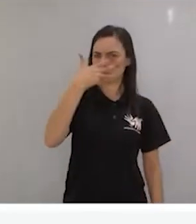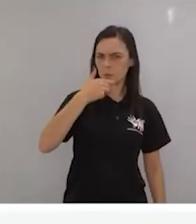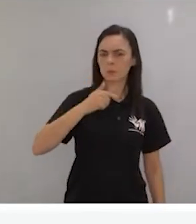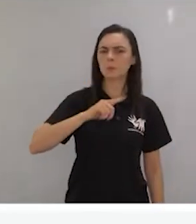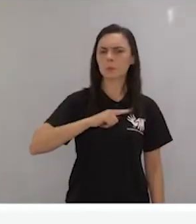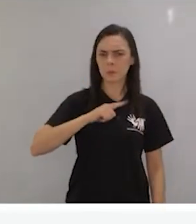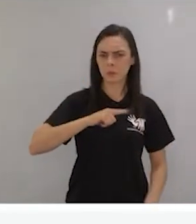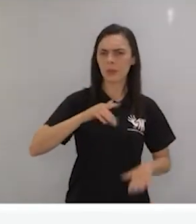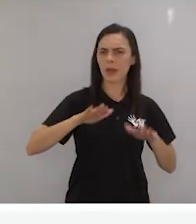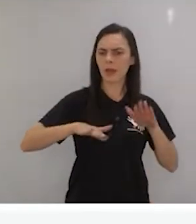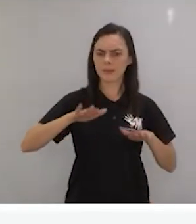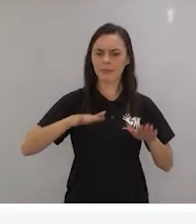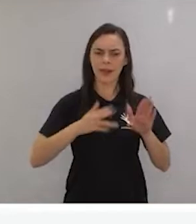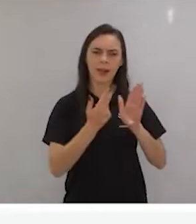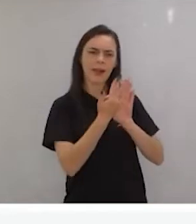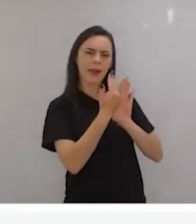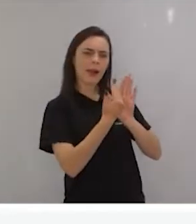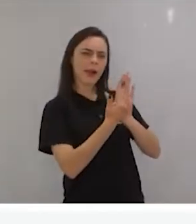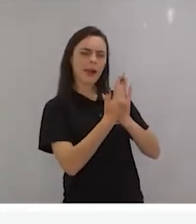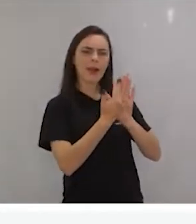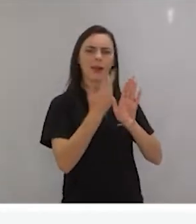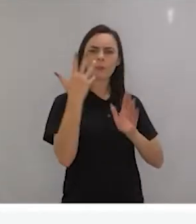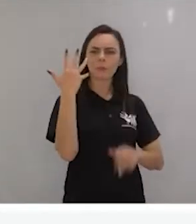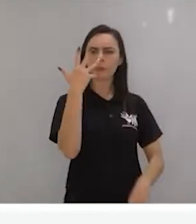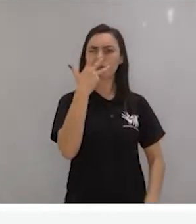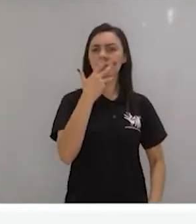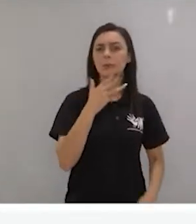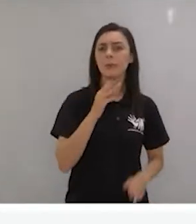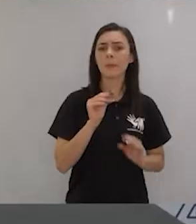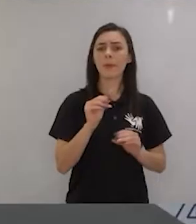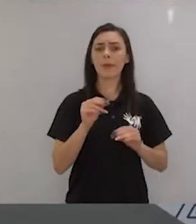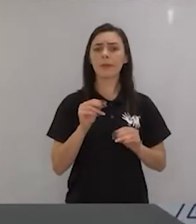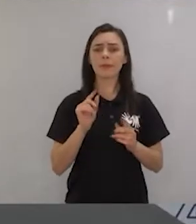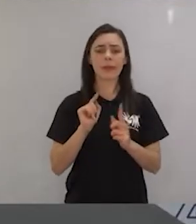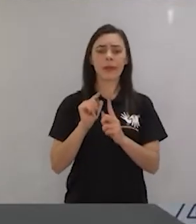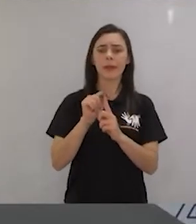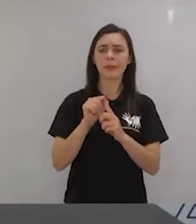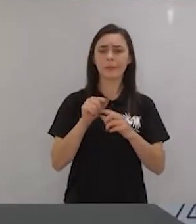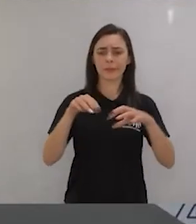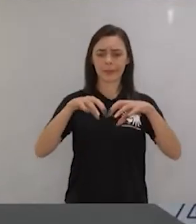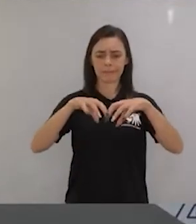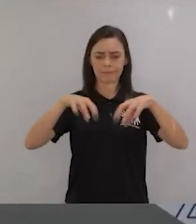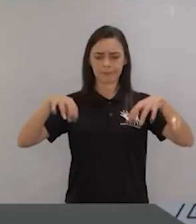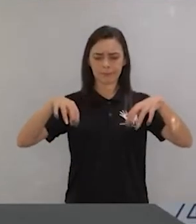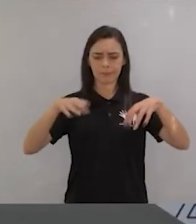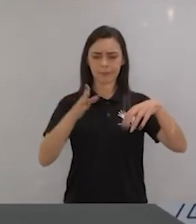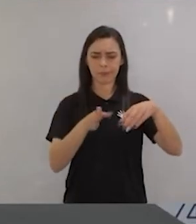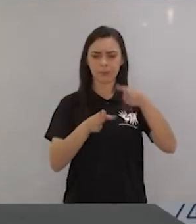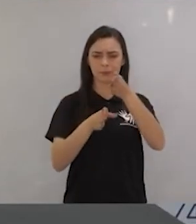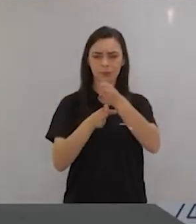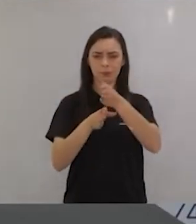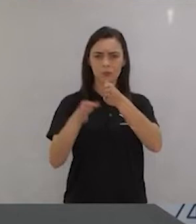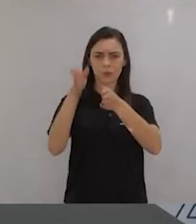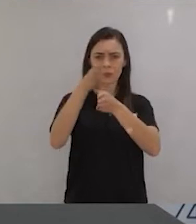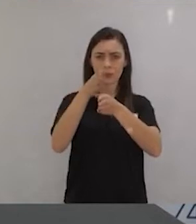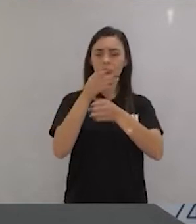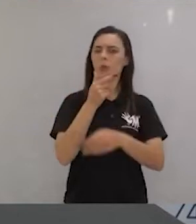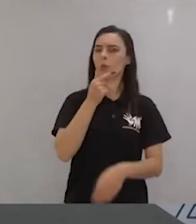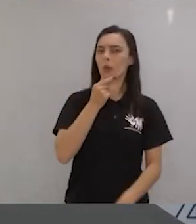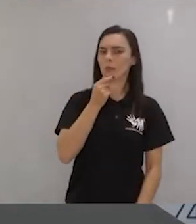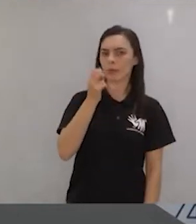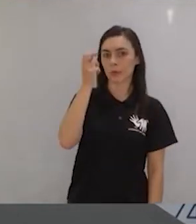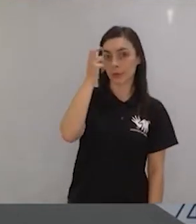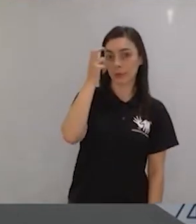são bonitos, muitas vezes tem muros bem bonitos, todos desenhados, mas infelizmente eles servem para dividir. E o Armandinho foi